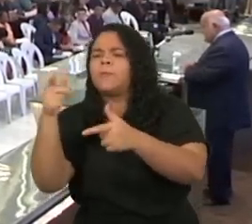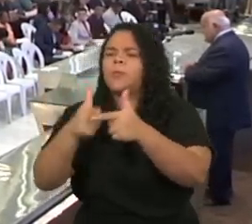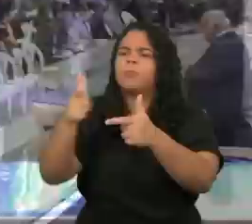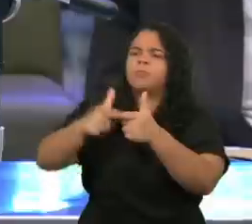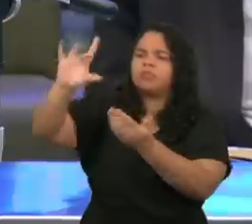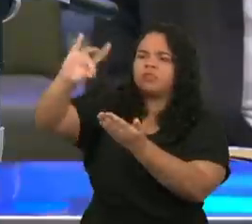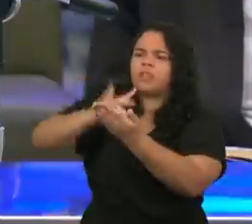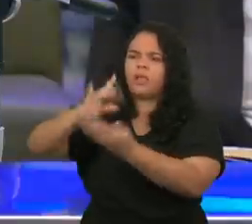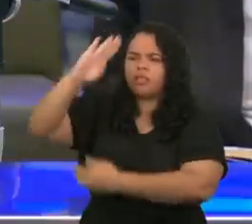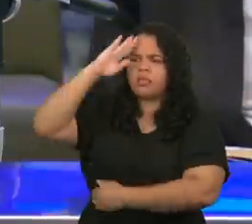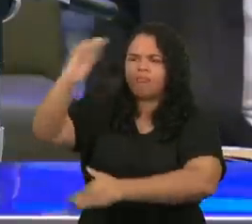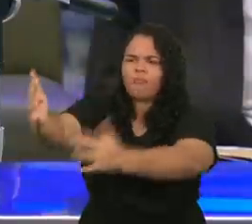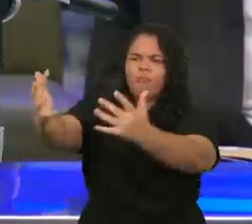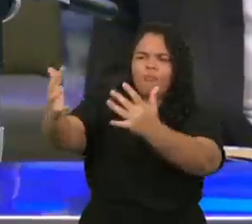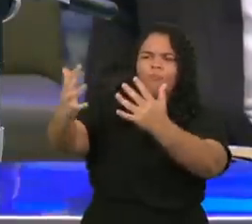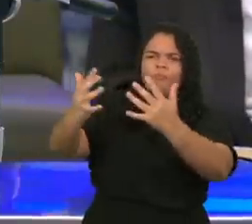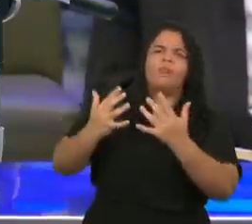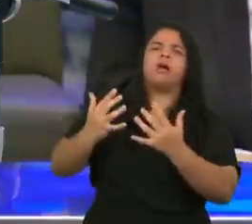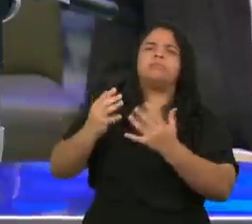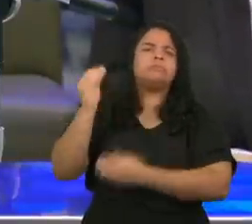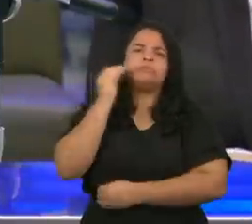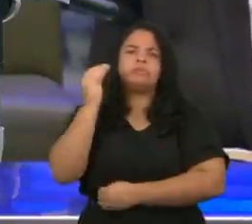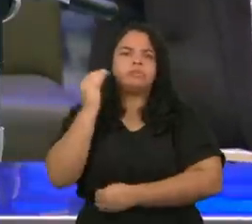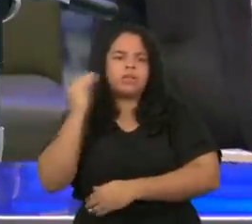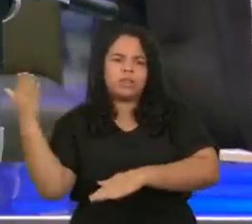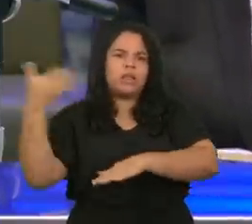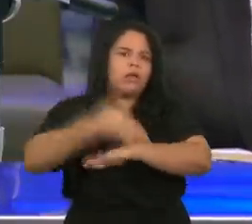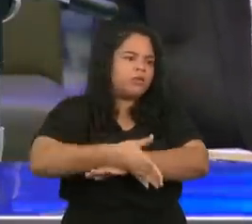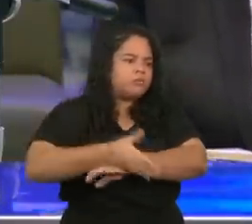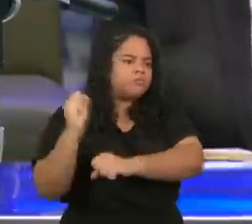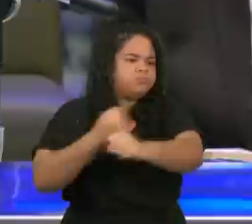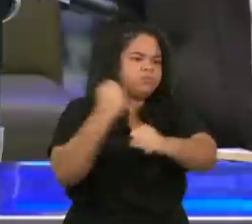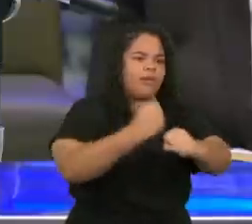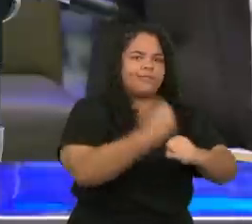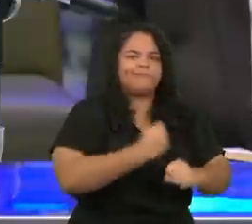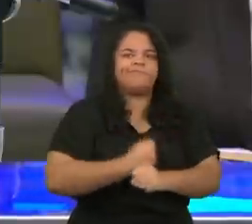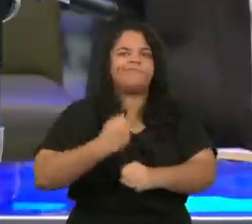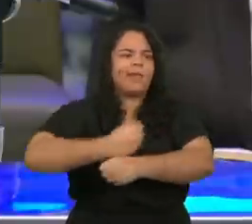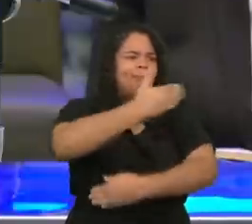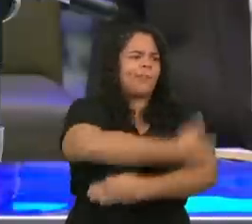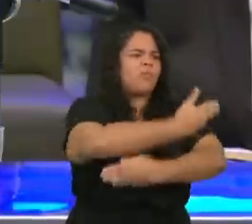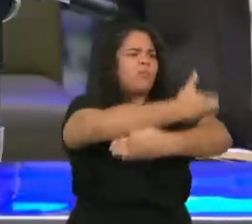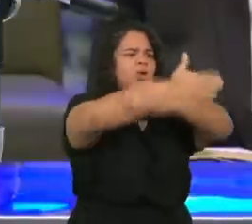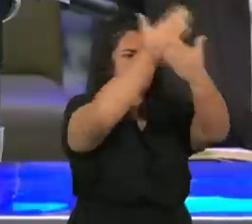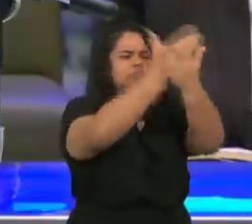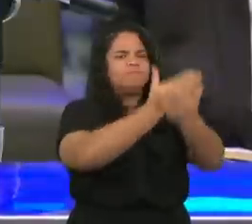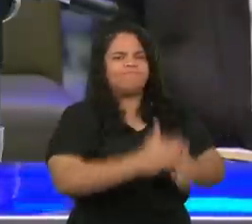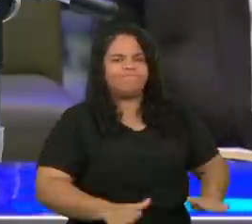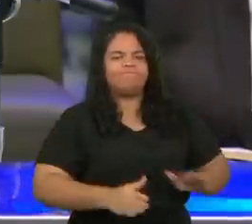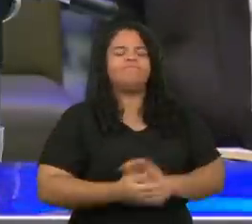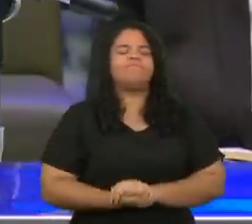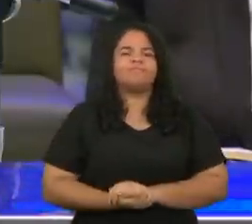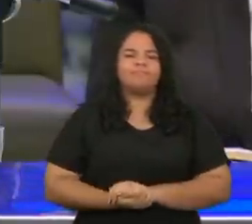e cercasse a cidade e minasse os muros Como diz